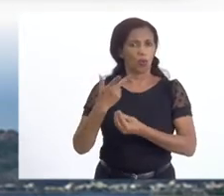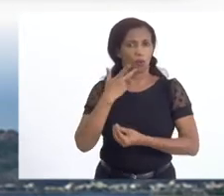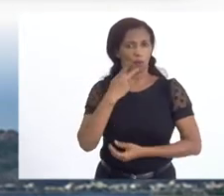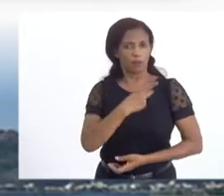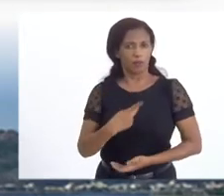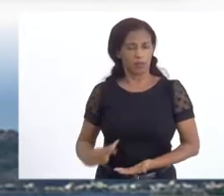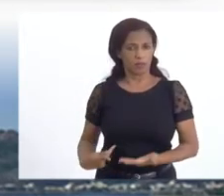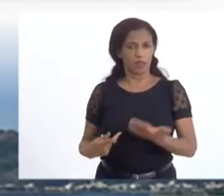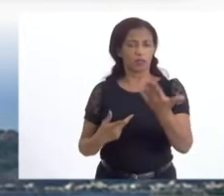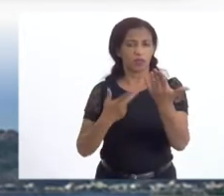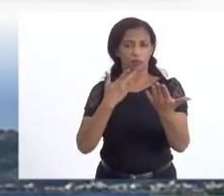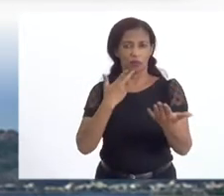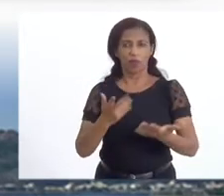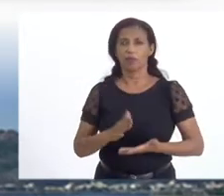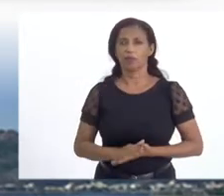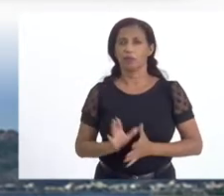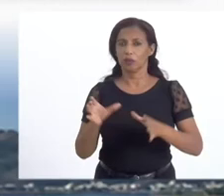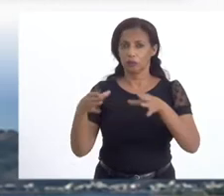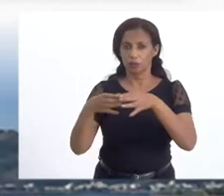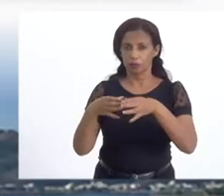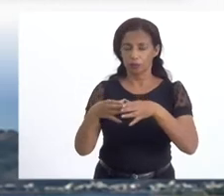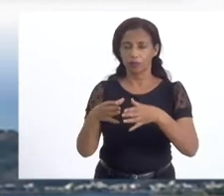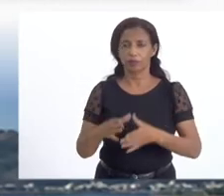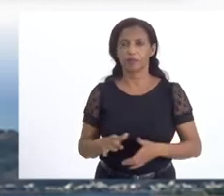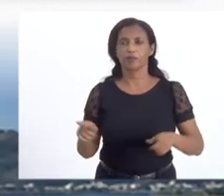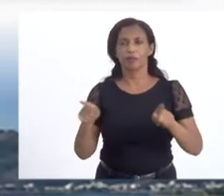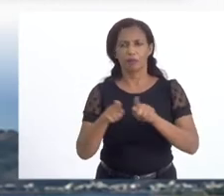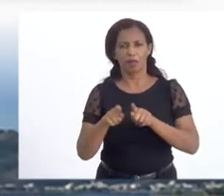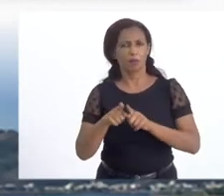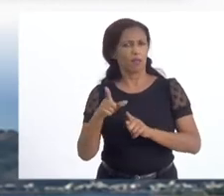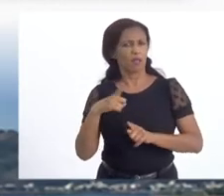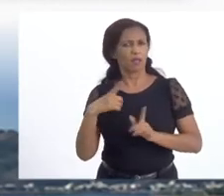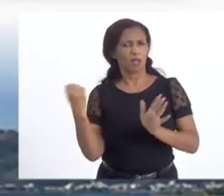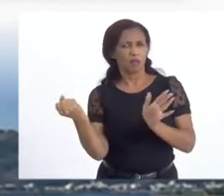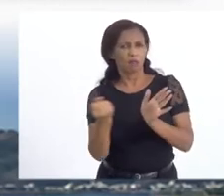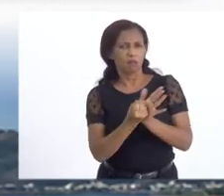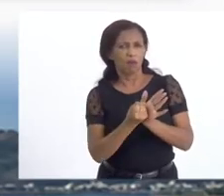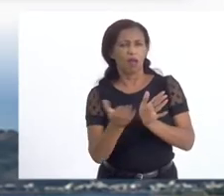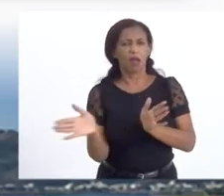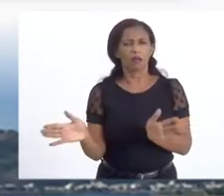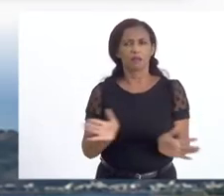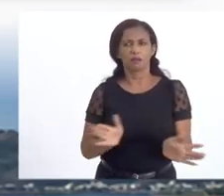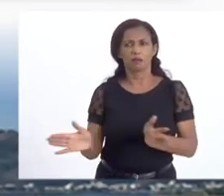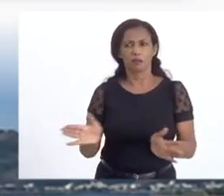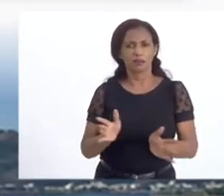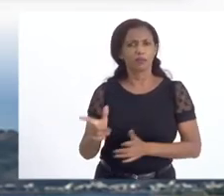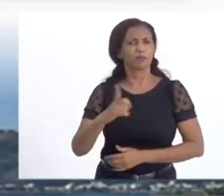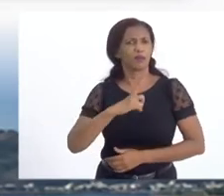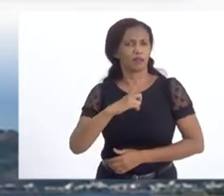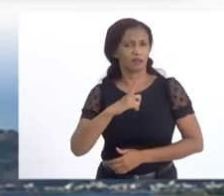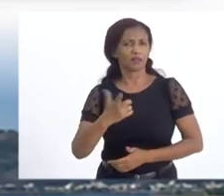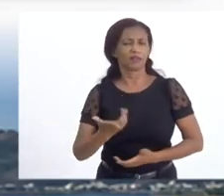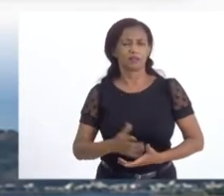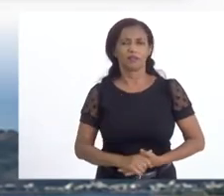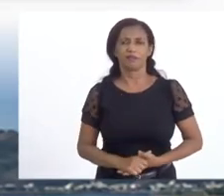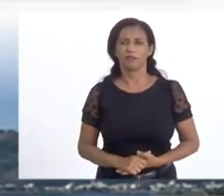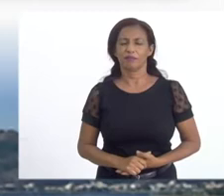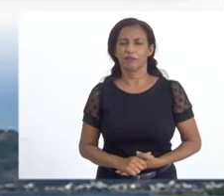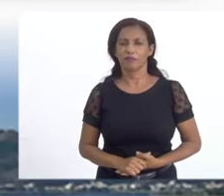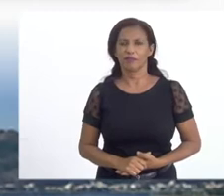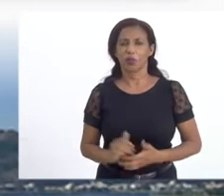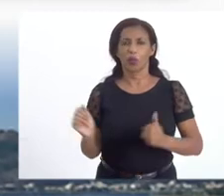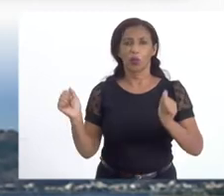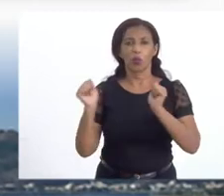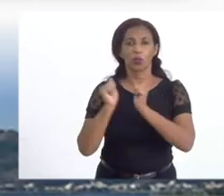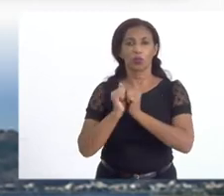presidente da comissão, também detém esse selo de acessibilidade no seu conjunto